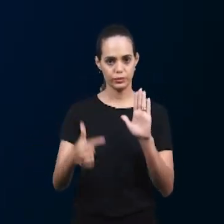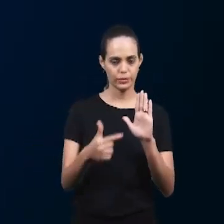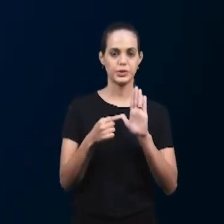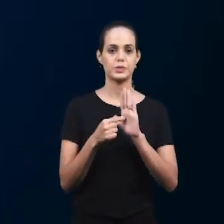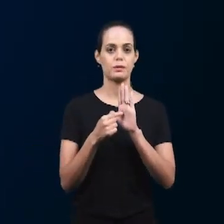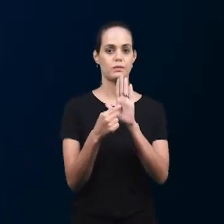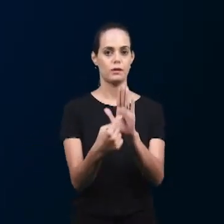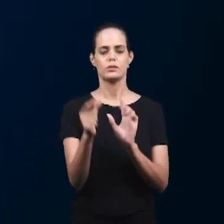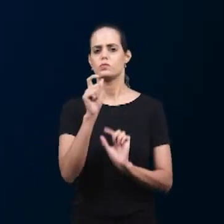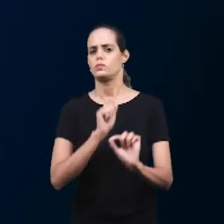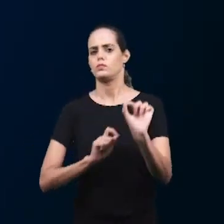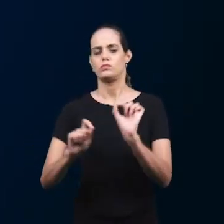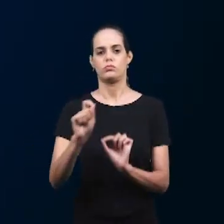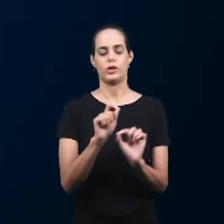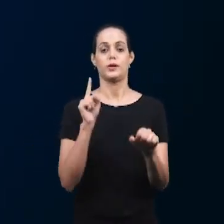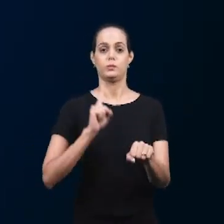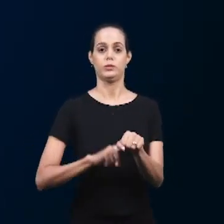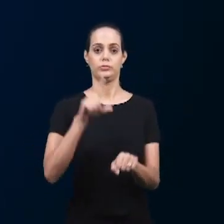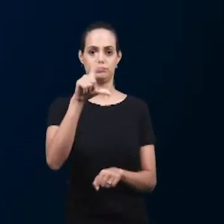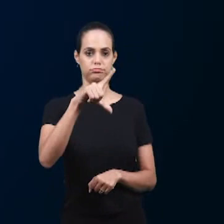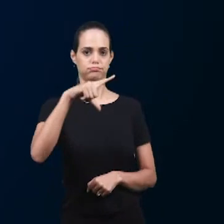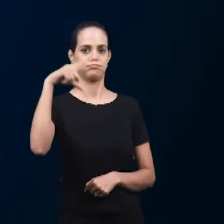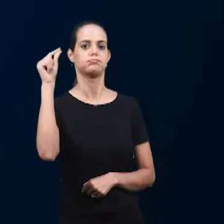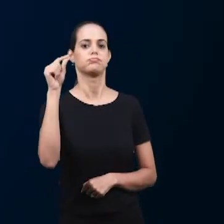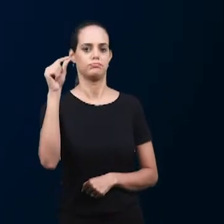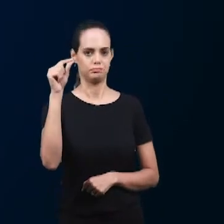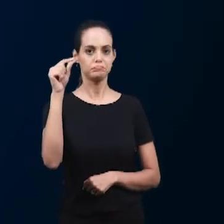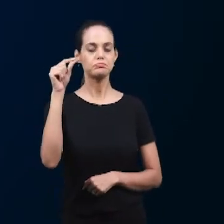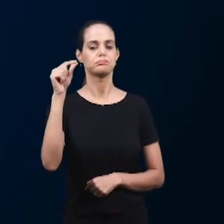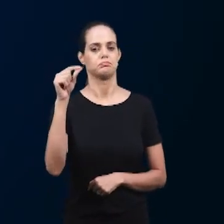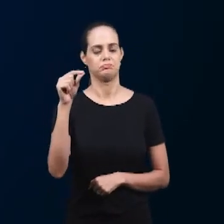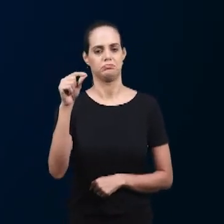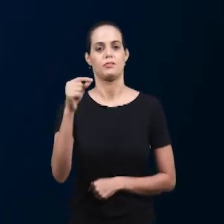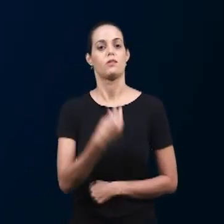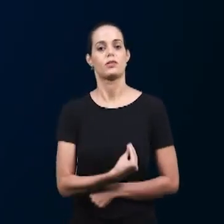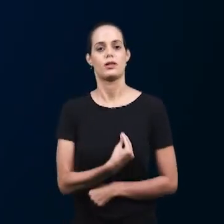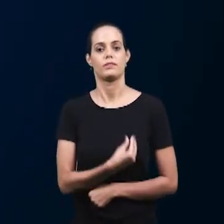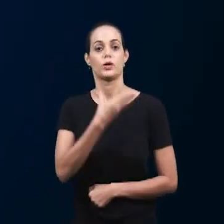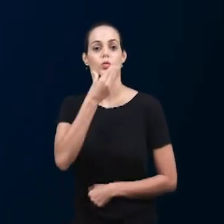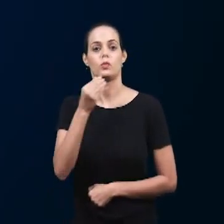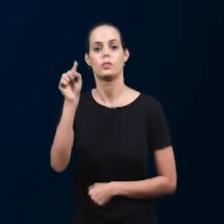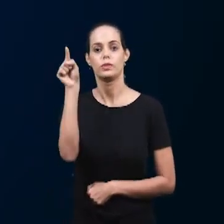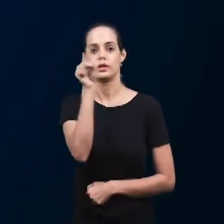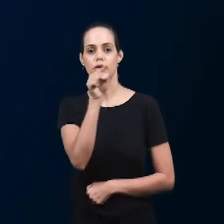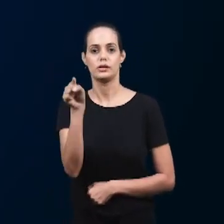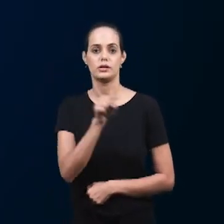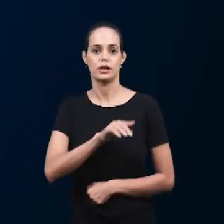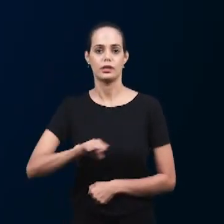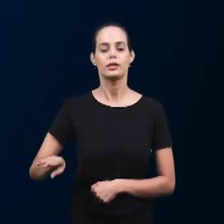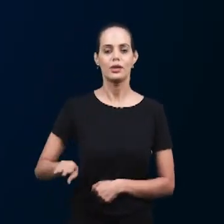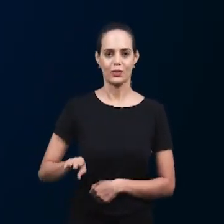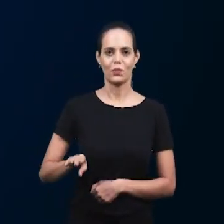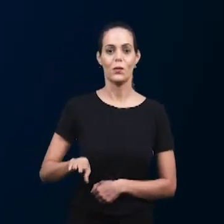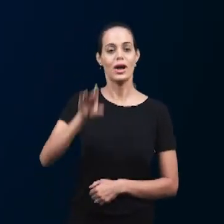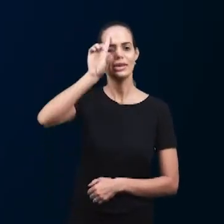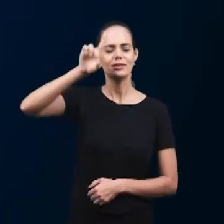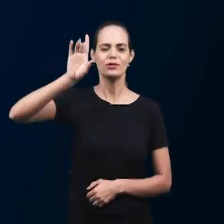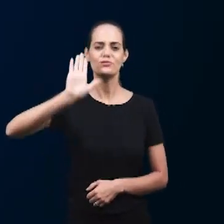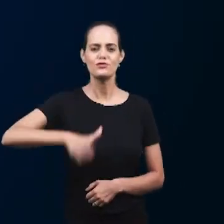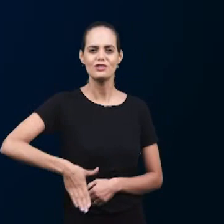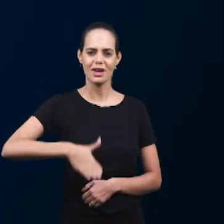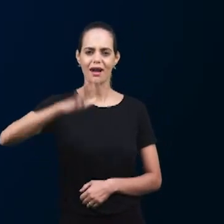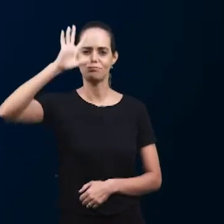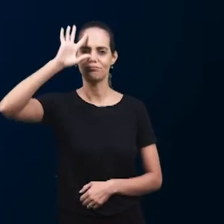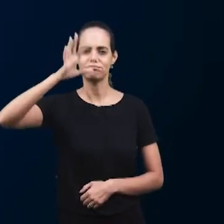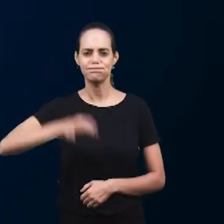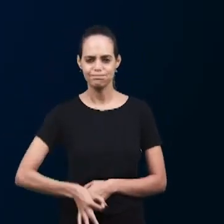1 e o 2 fala da eleição, na vida de Zaqueu. Fala da